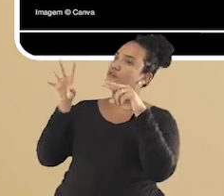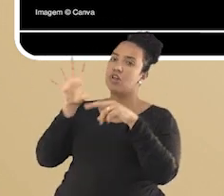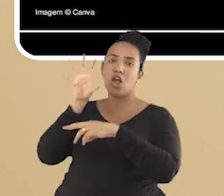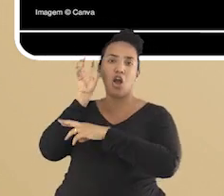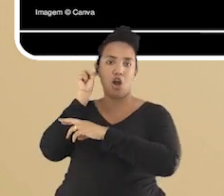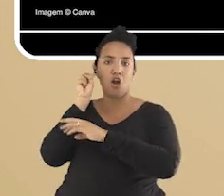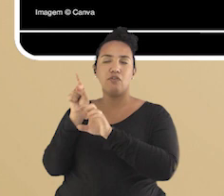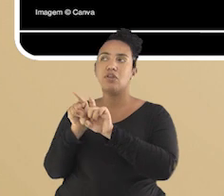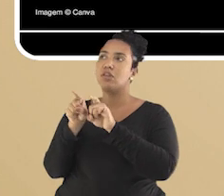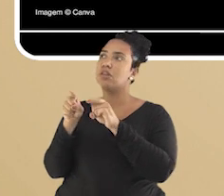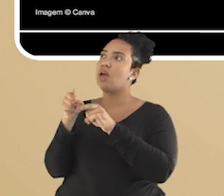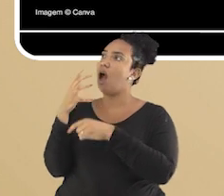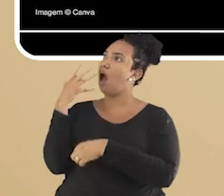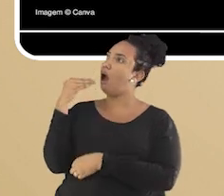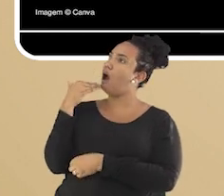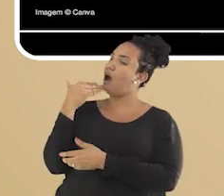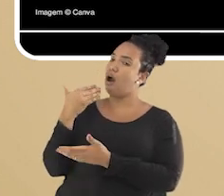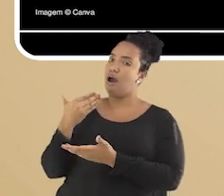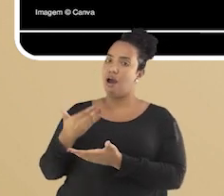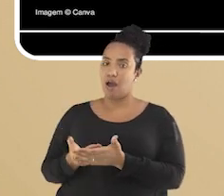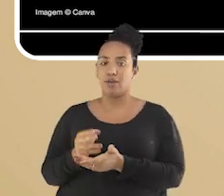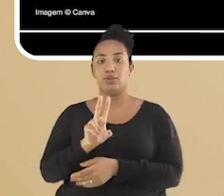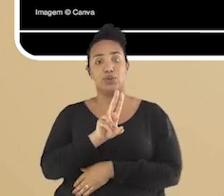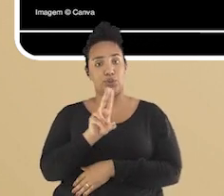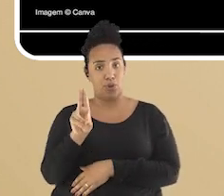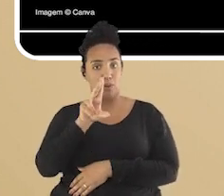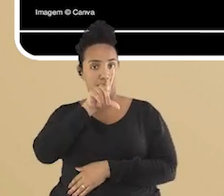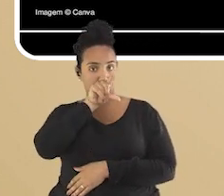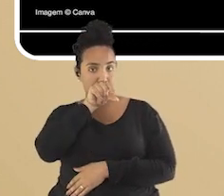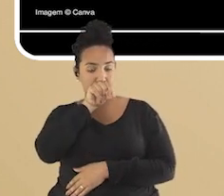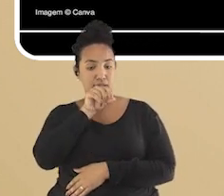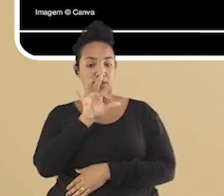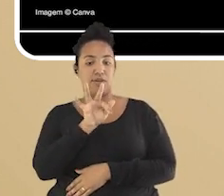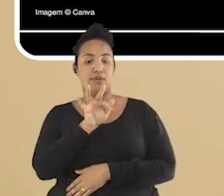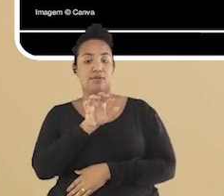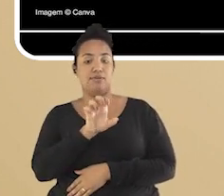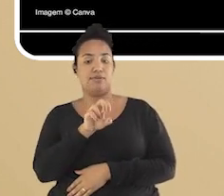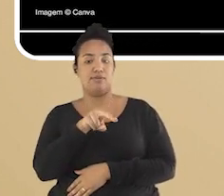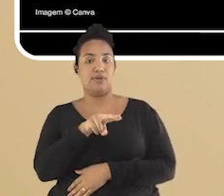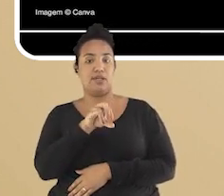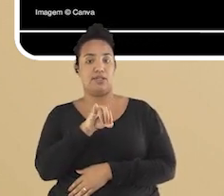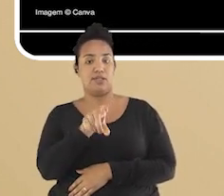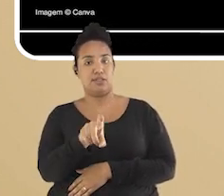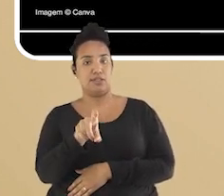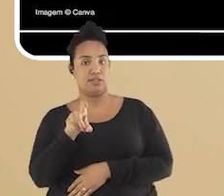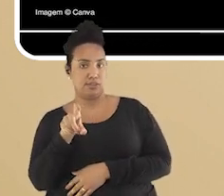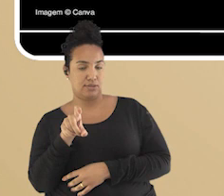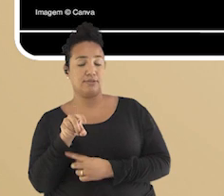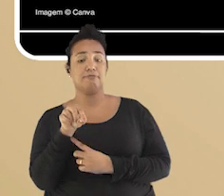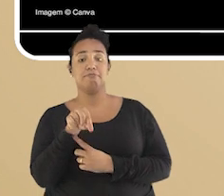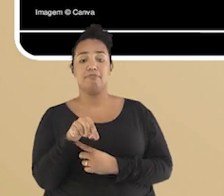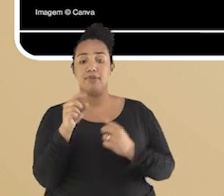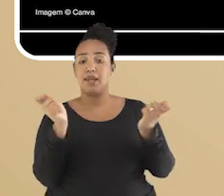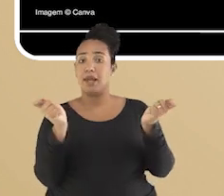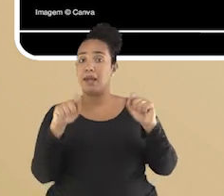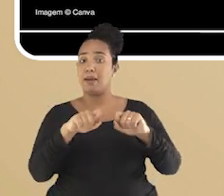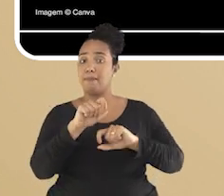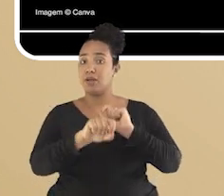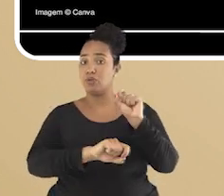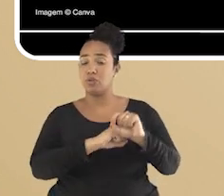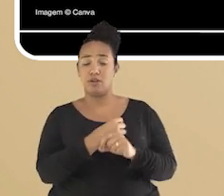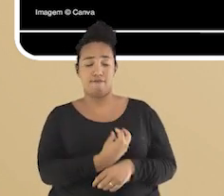ouviam. Ele era chamado de Fênix e tinha a capacidade extraordinária de viver